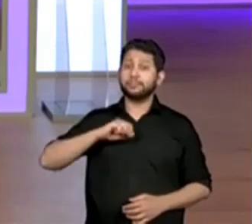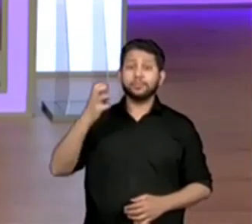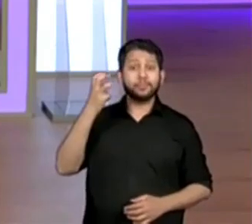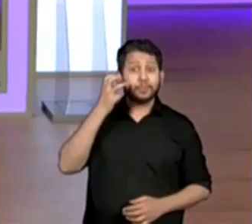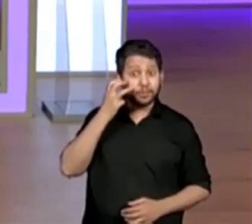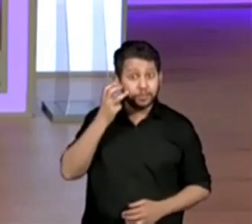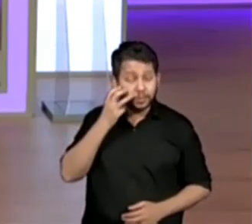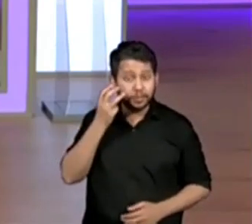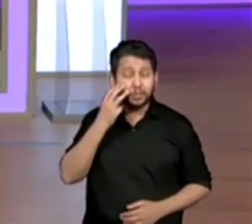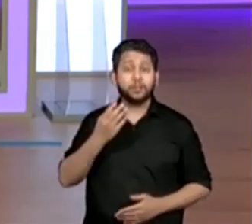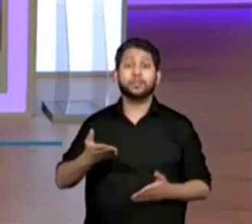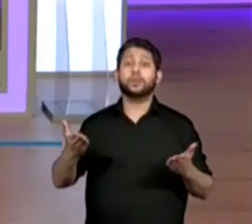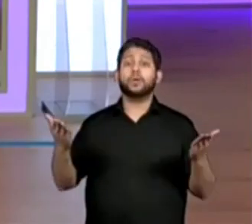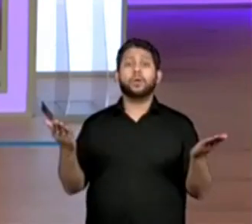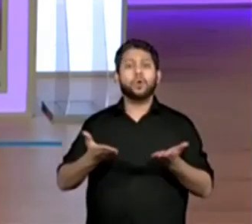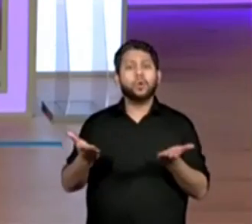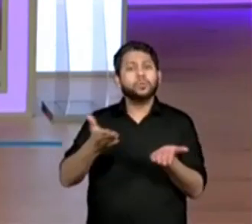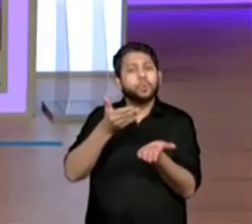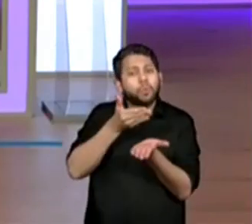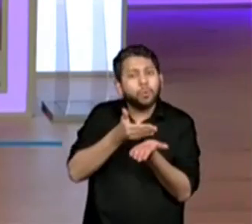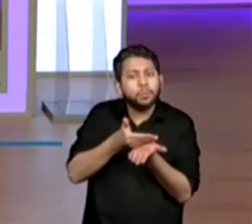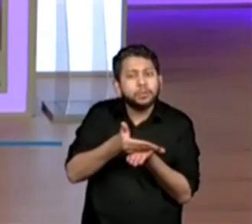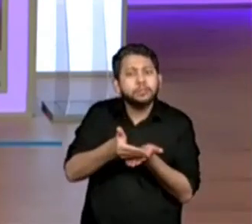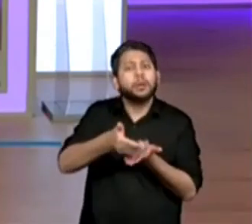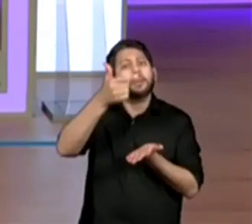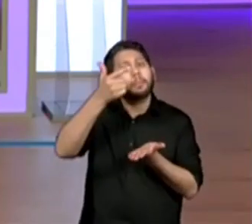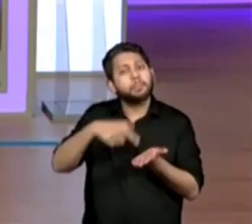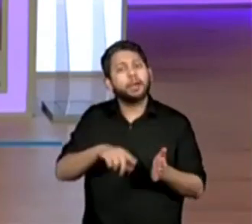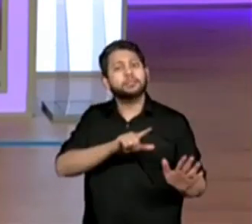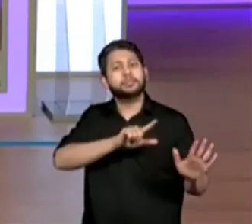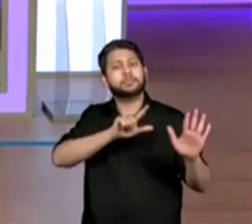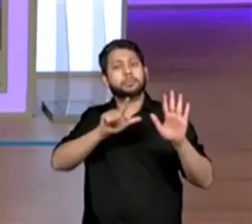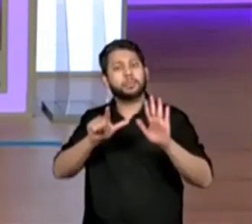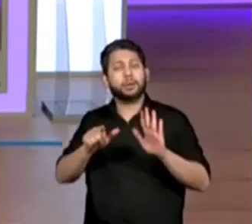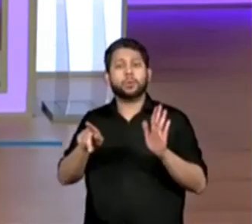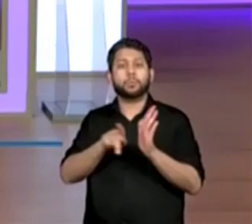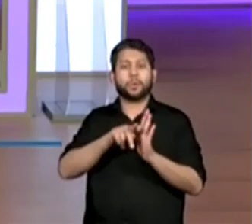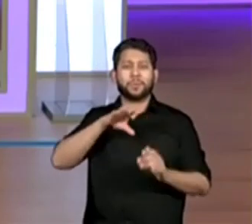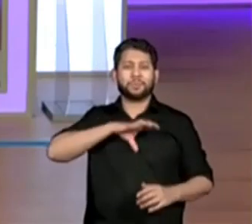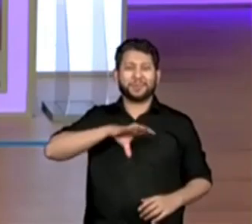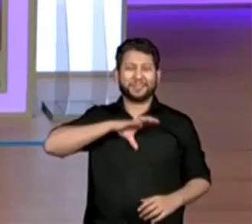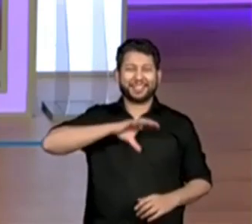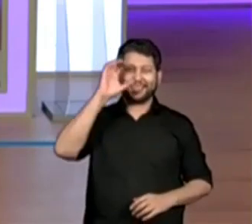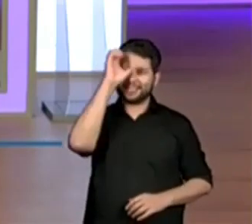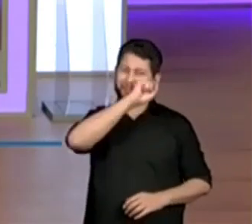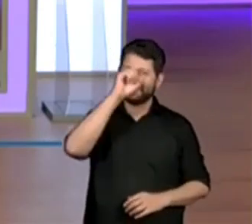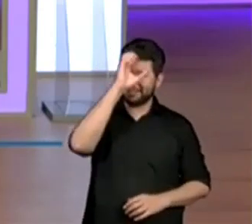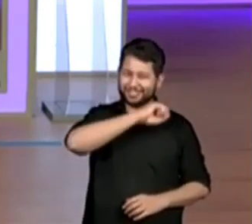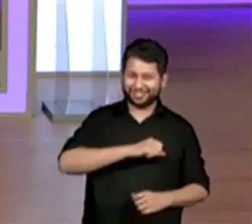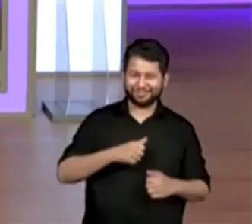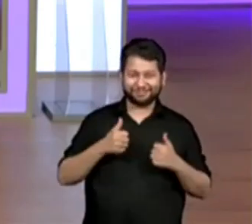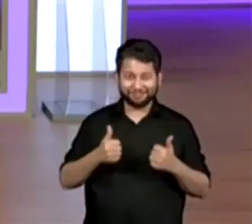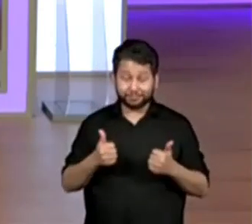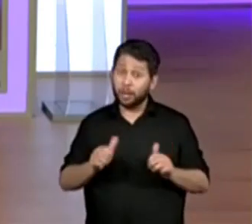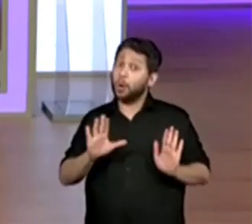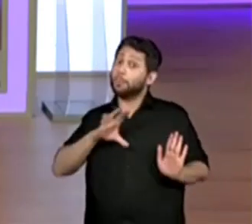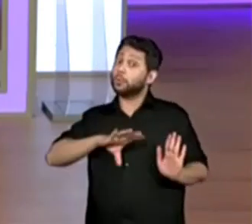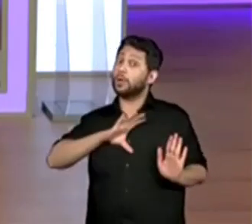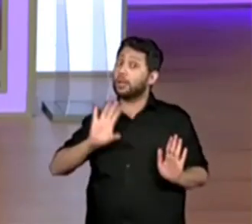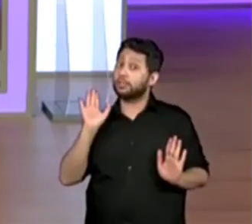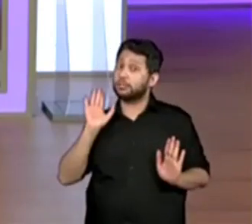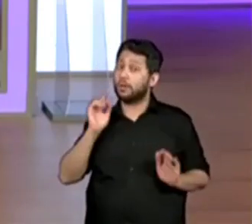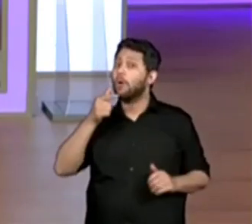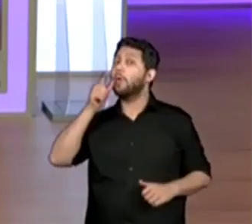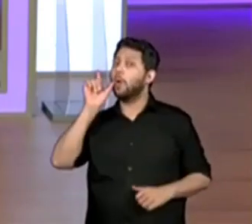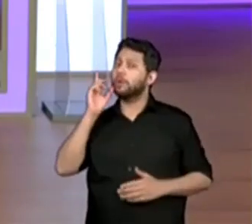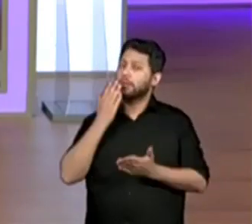Oliveira e estamos começando mais uma semana em língua portuguesa. Começando, né? Eu sei que vocês começaram